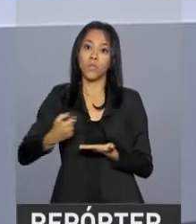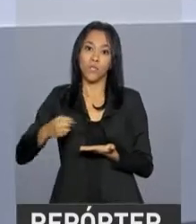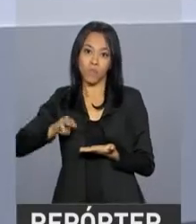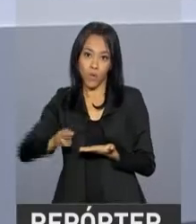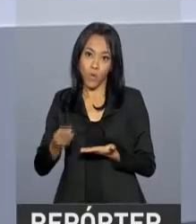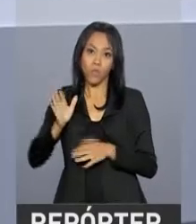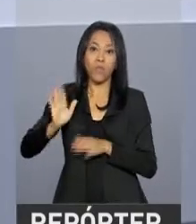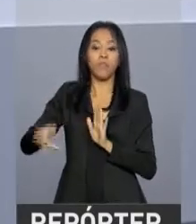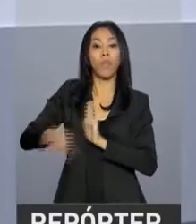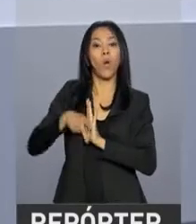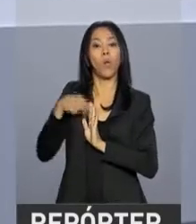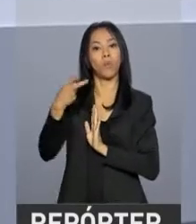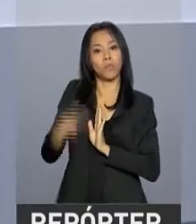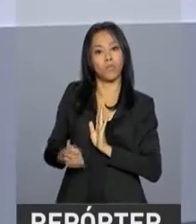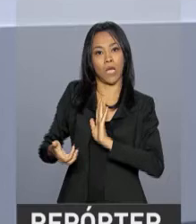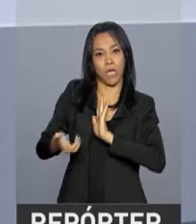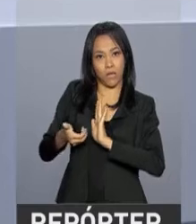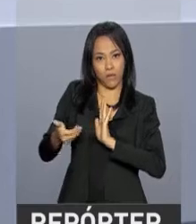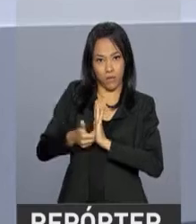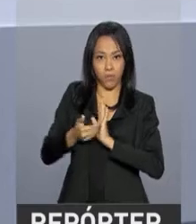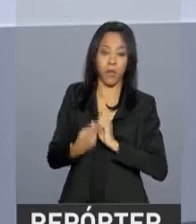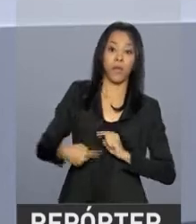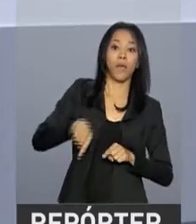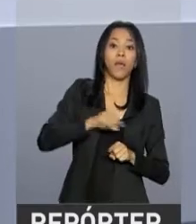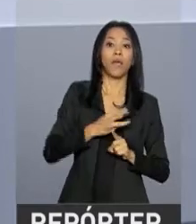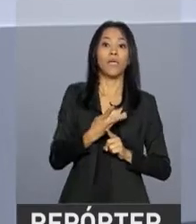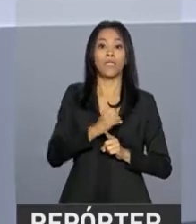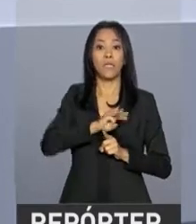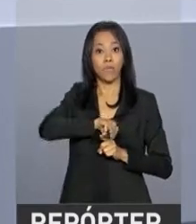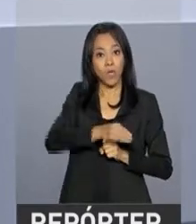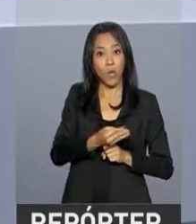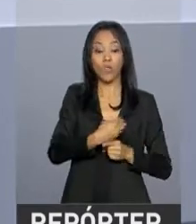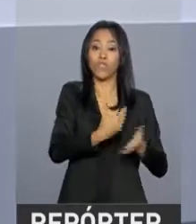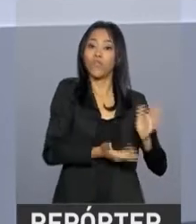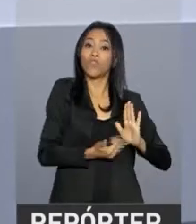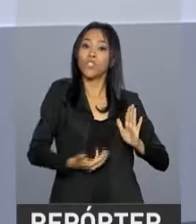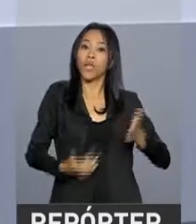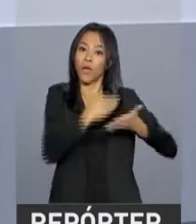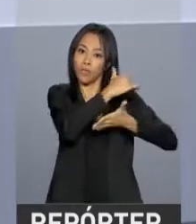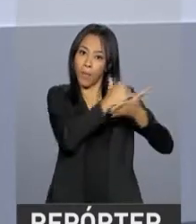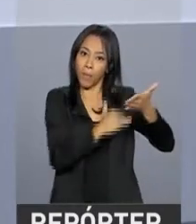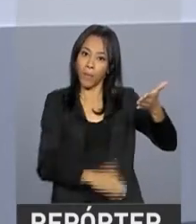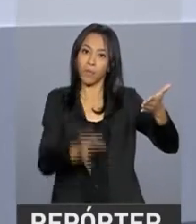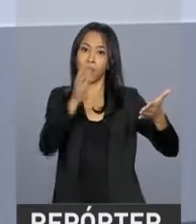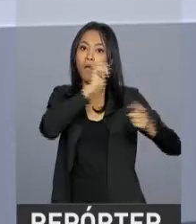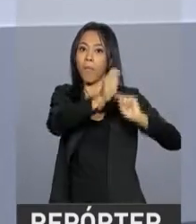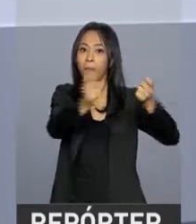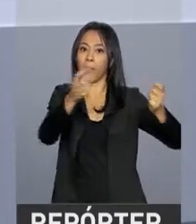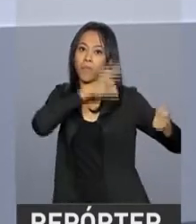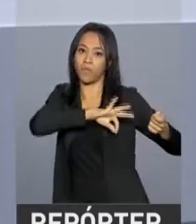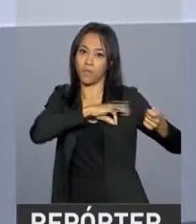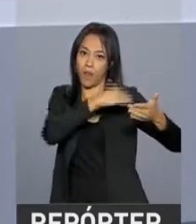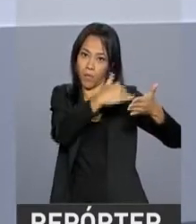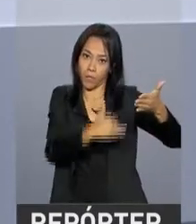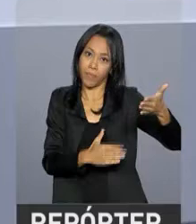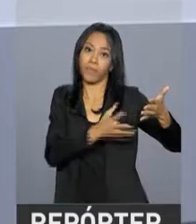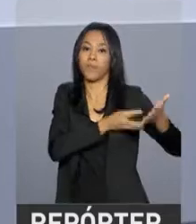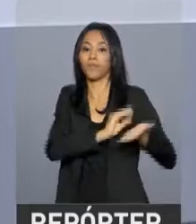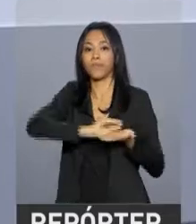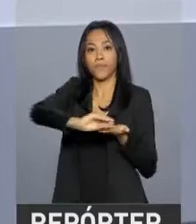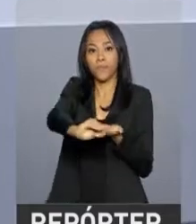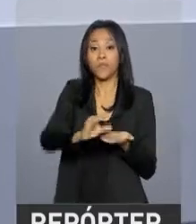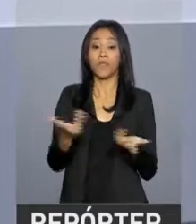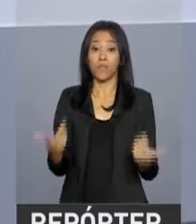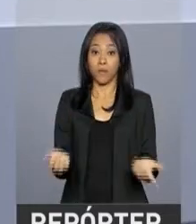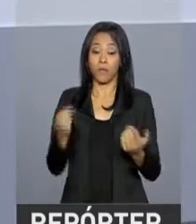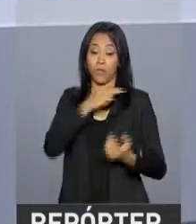próprio orçamento da Câmara e 30 milhões foram deslocados da folha de pagamento dos servidores da Casa. O ministro da Segurança Pública, Raul